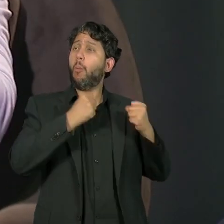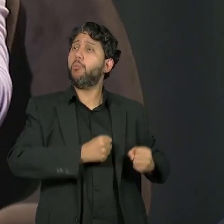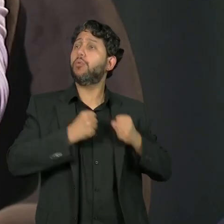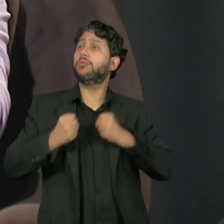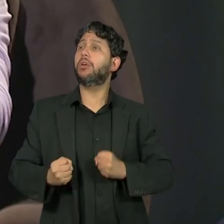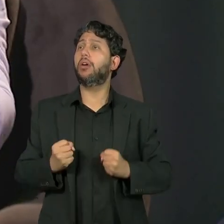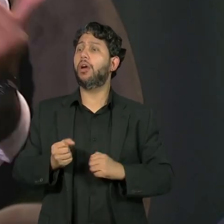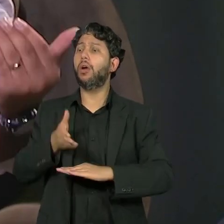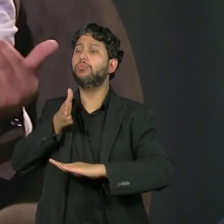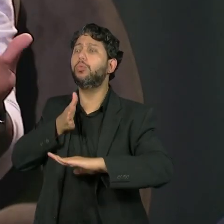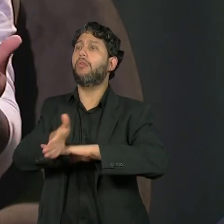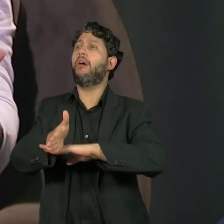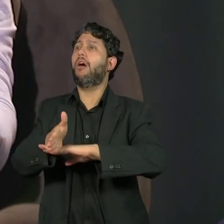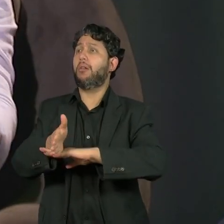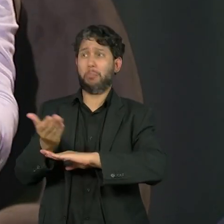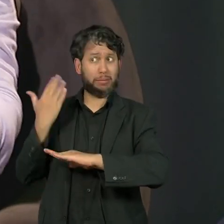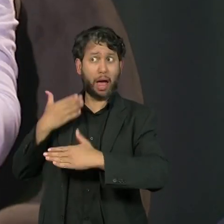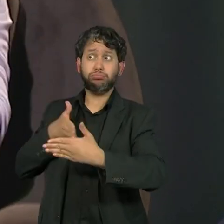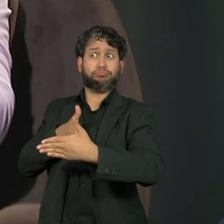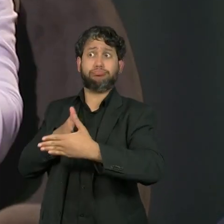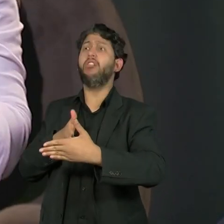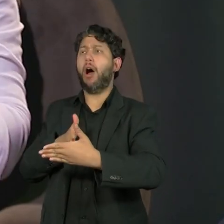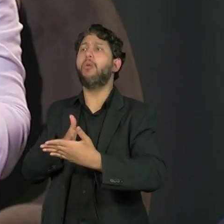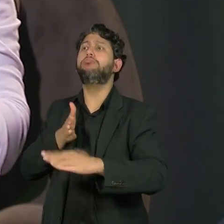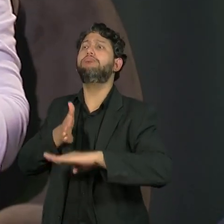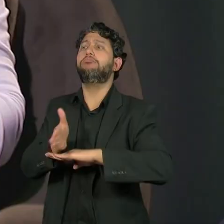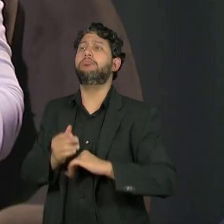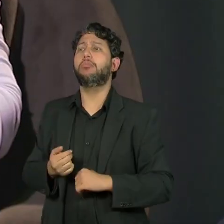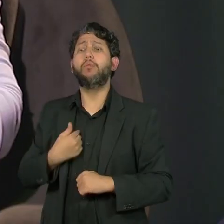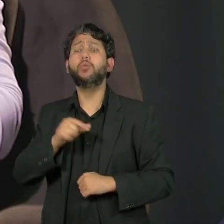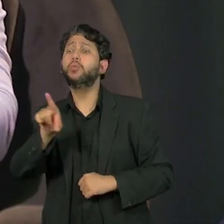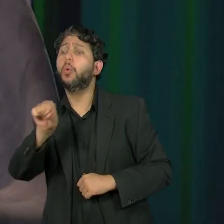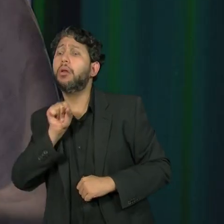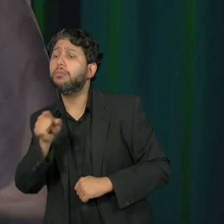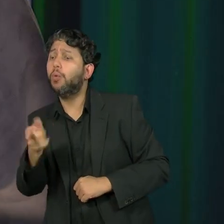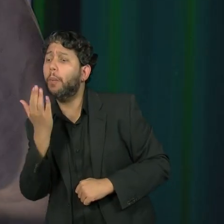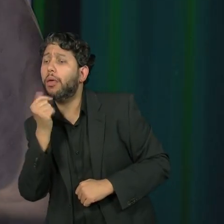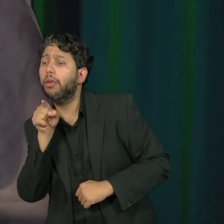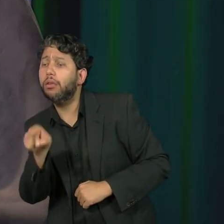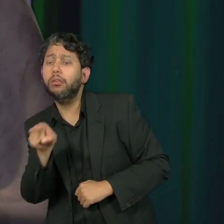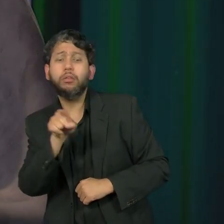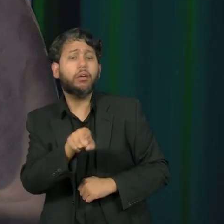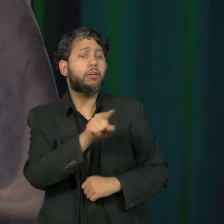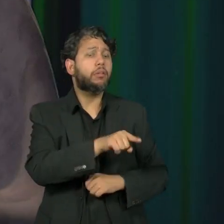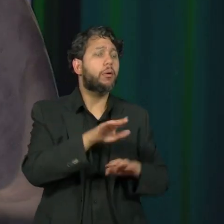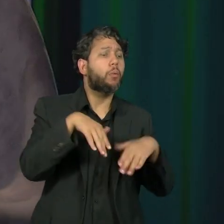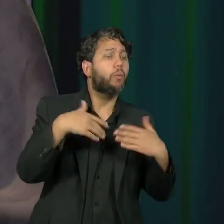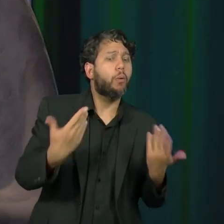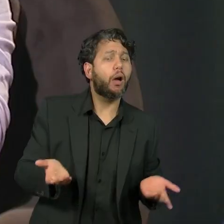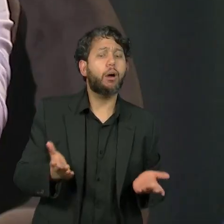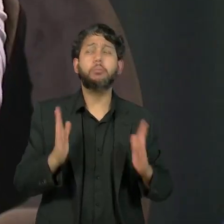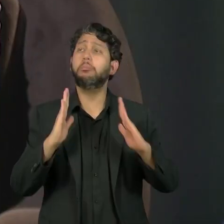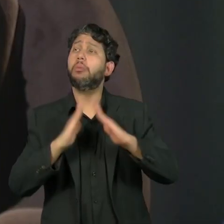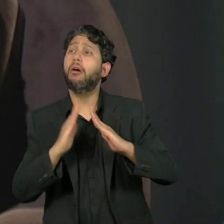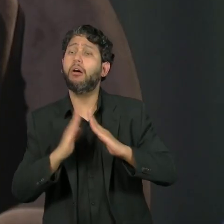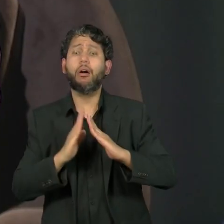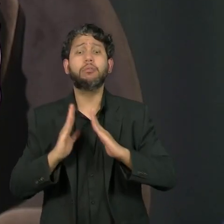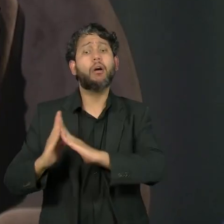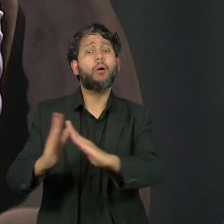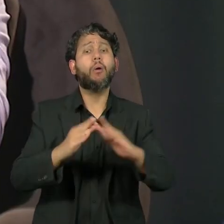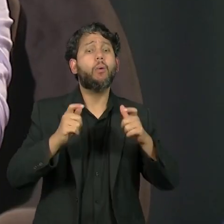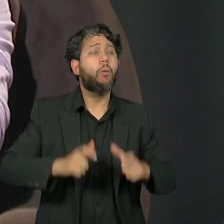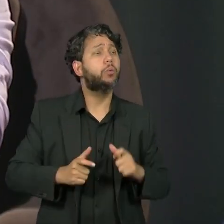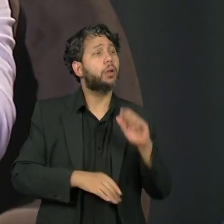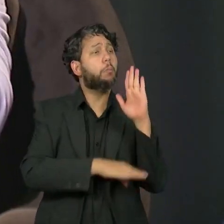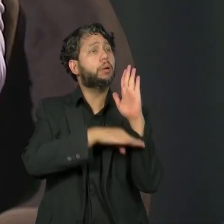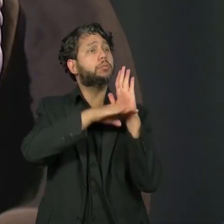prazeres, experiências que antes ela não tinha. Poder escolher em que lugar você vai comer, em que bairro você vai morar, qual apartamento que você